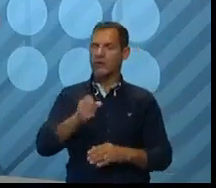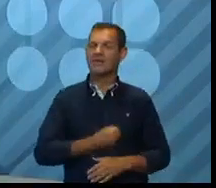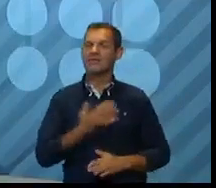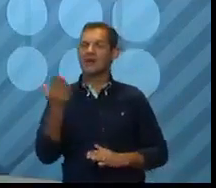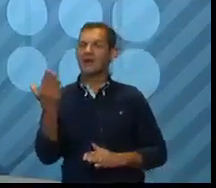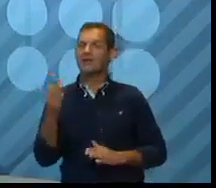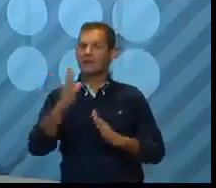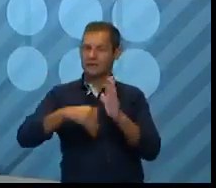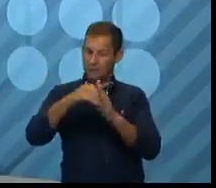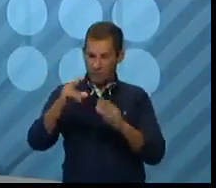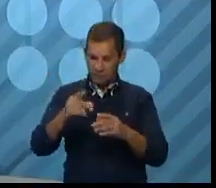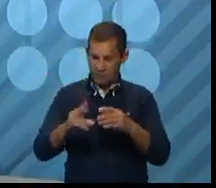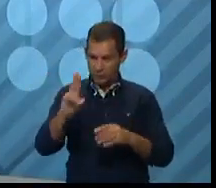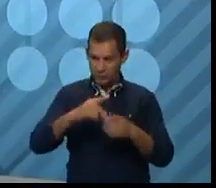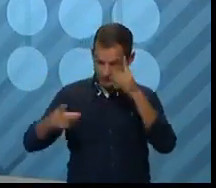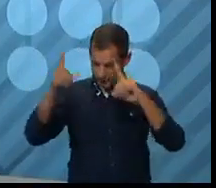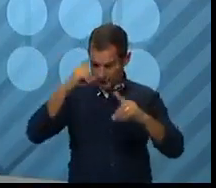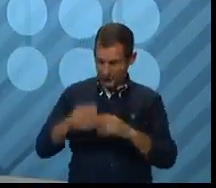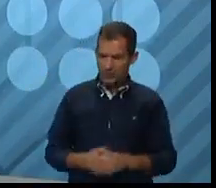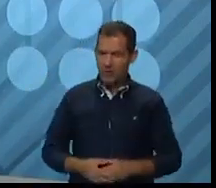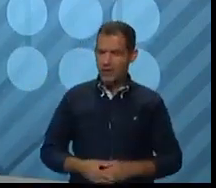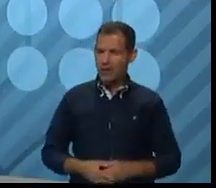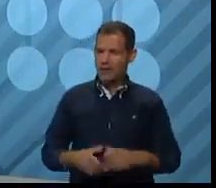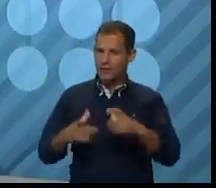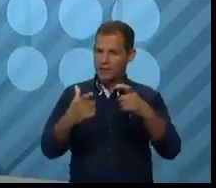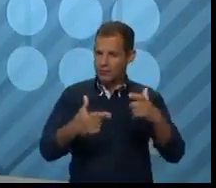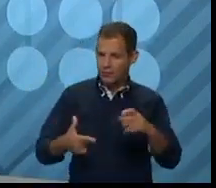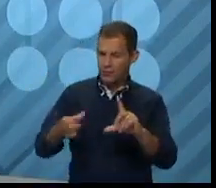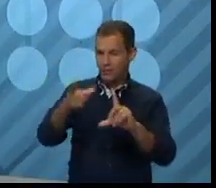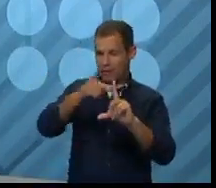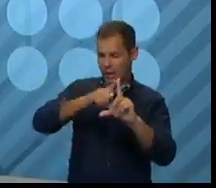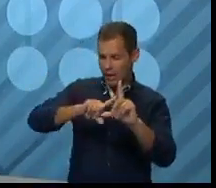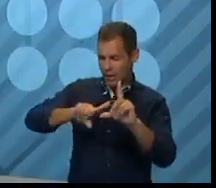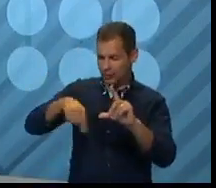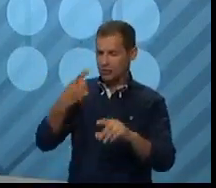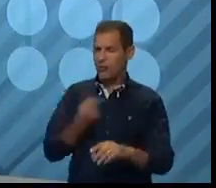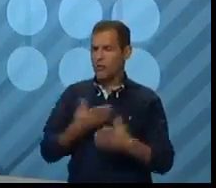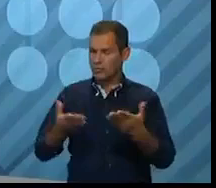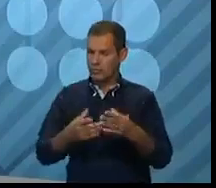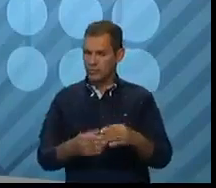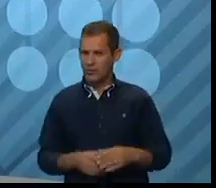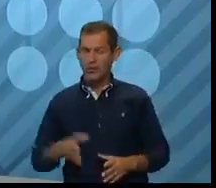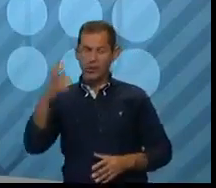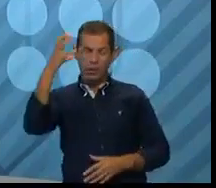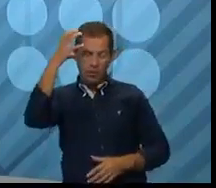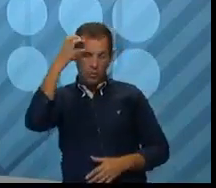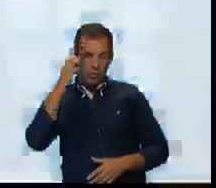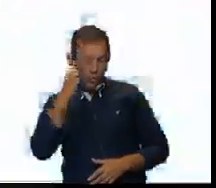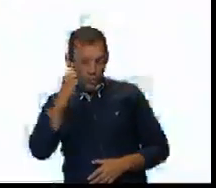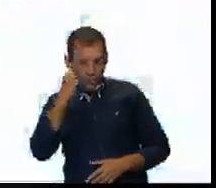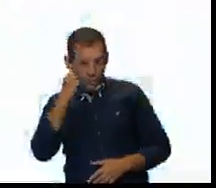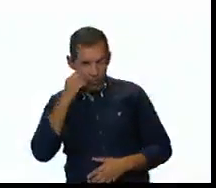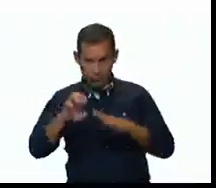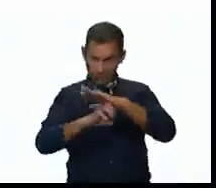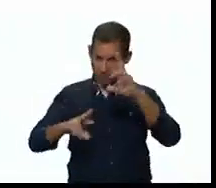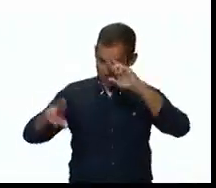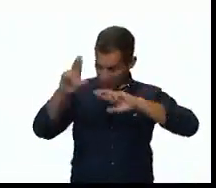tinta, utilizando a ideia de área entre curvas. Agora, nós vamos analisar o lucro da empresa. Acompanhe no